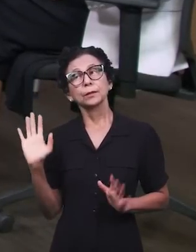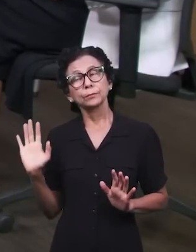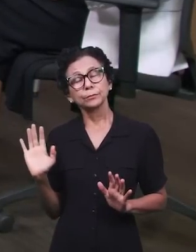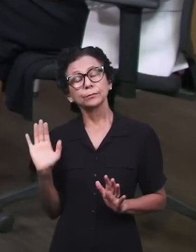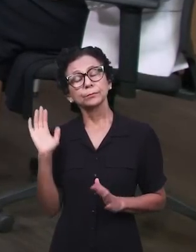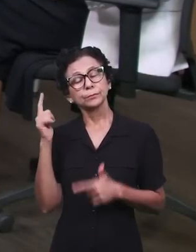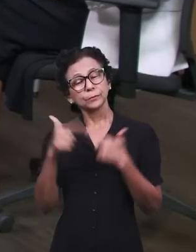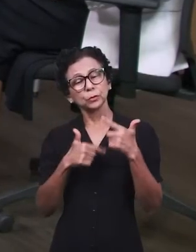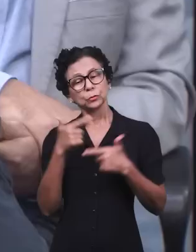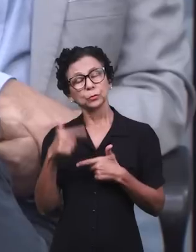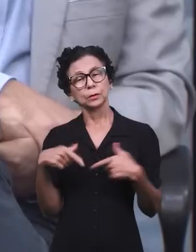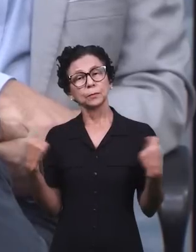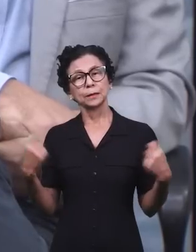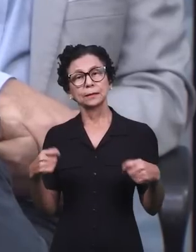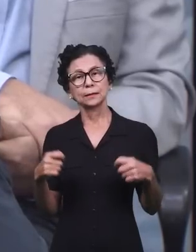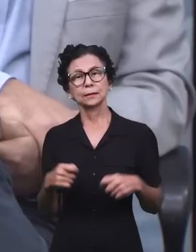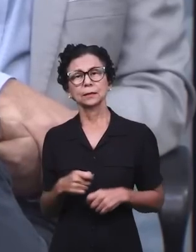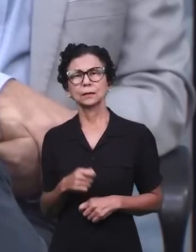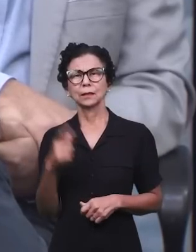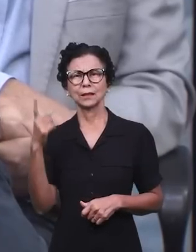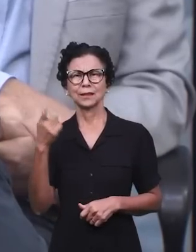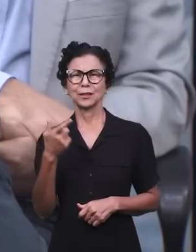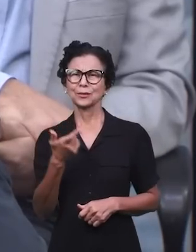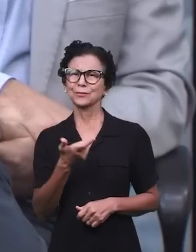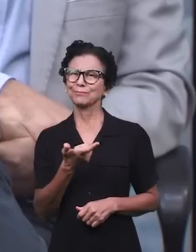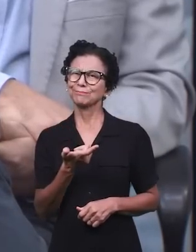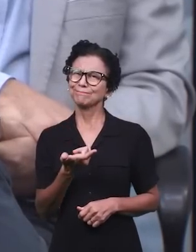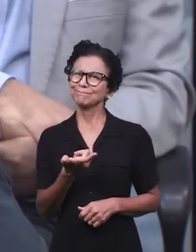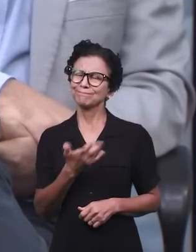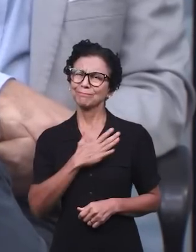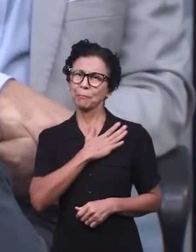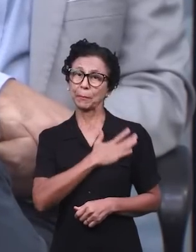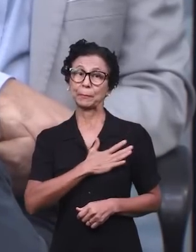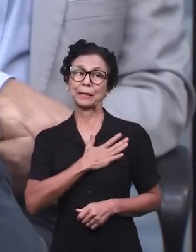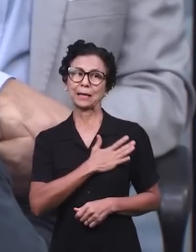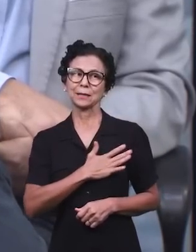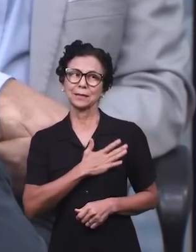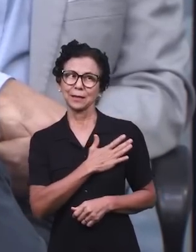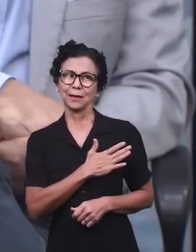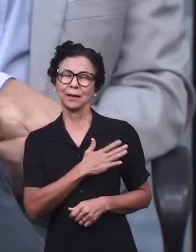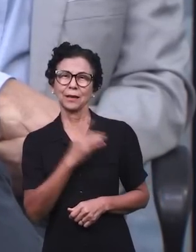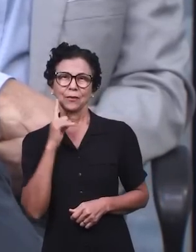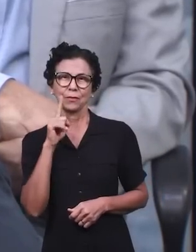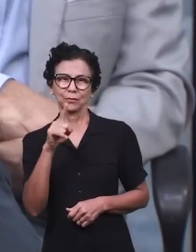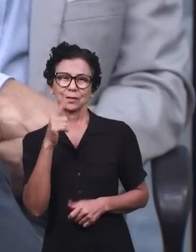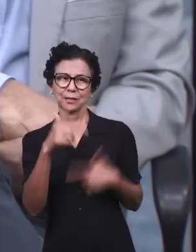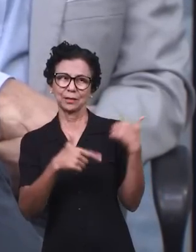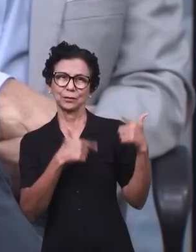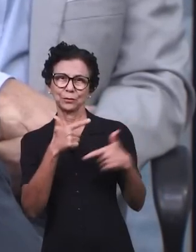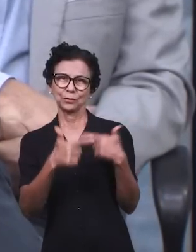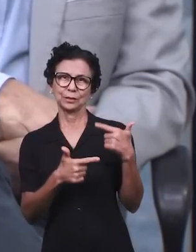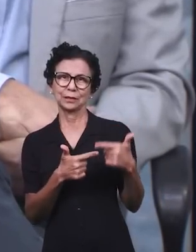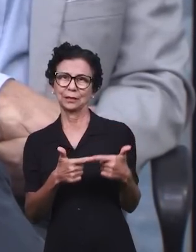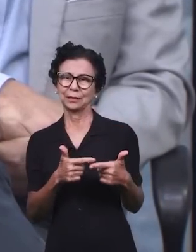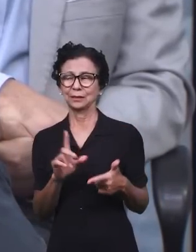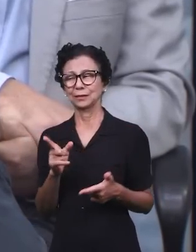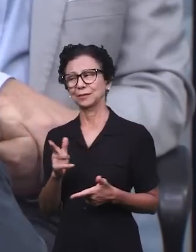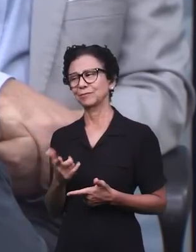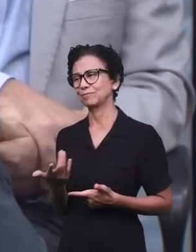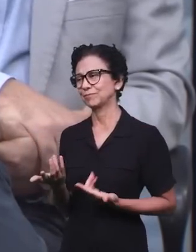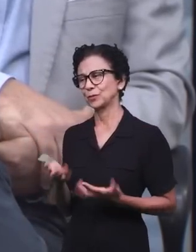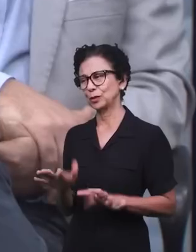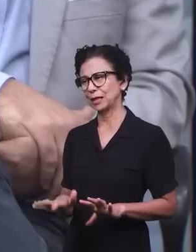na nossa dor, né? Embora Ele nos prove, não tem prazer, né? Não sei se vocês são jovens ainda, mas você tem filho, né? Eu tive